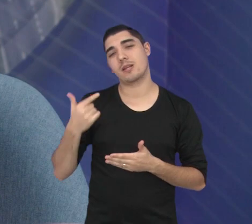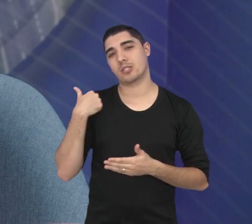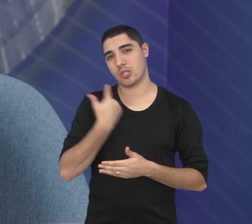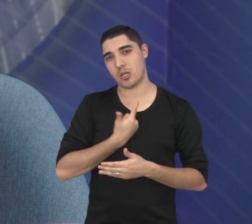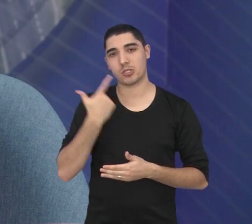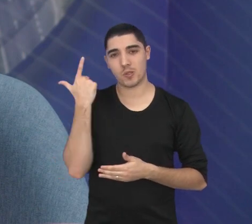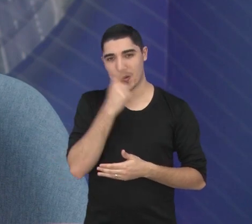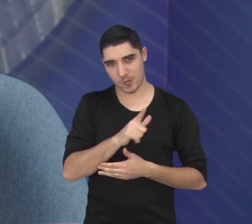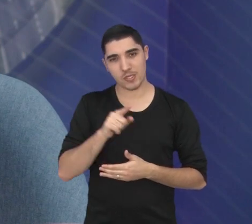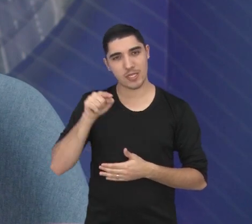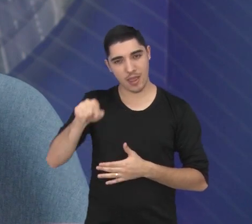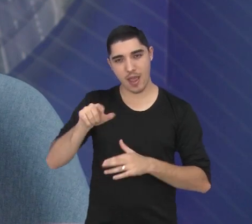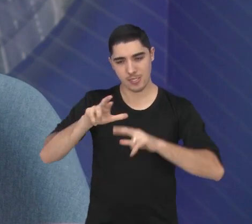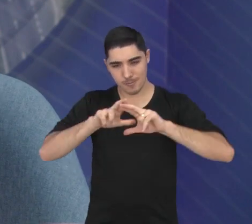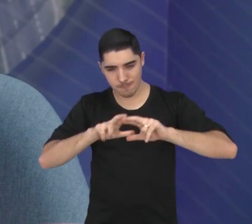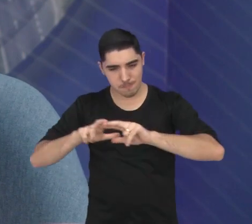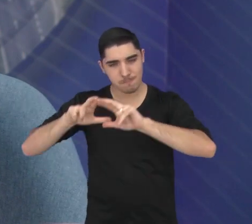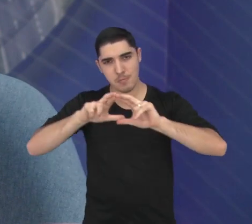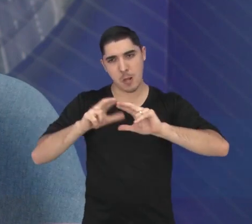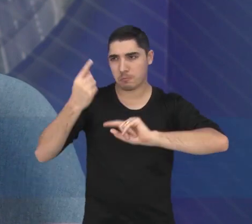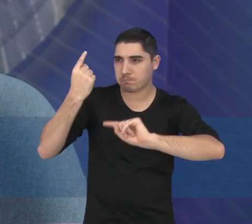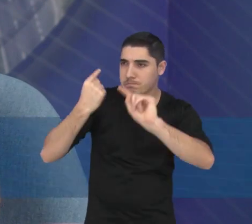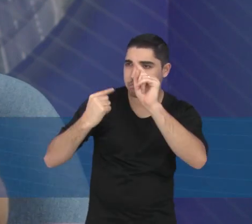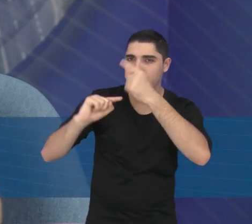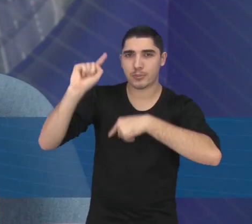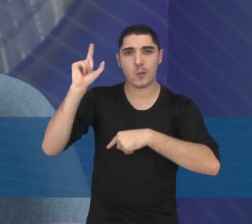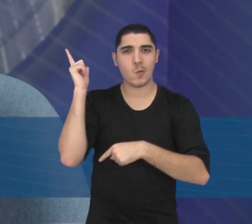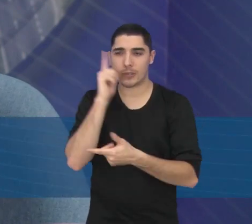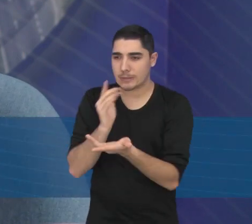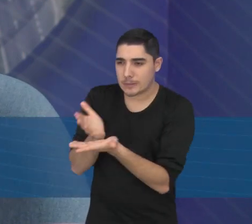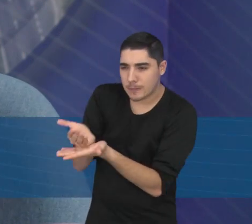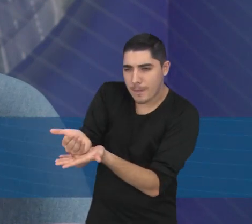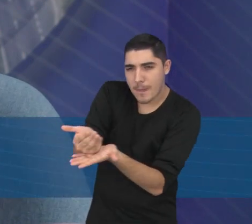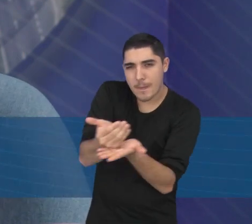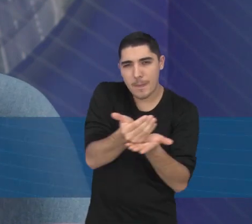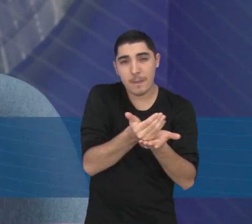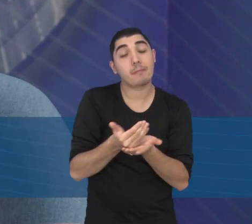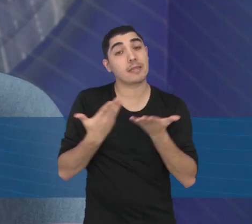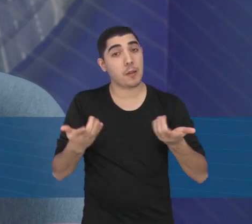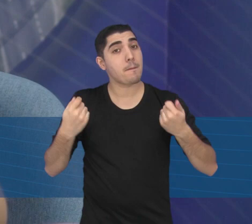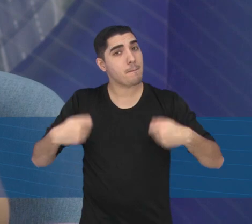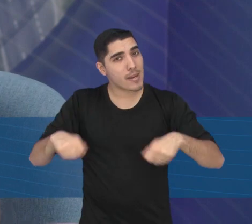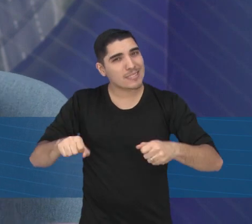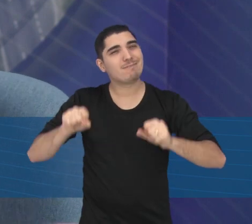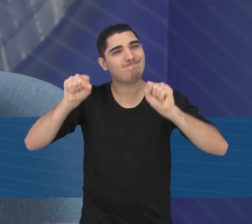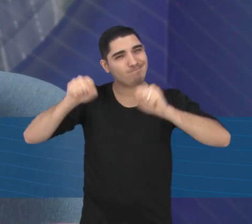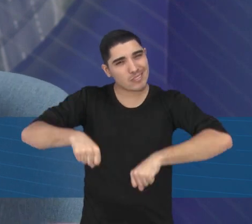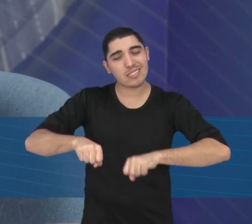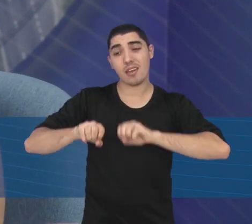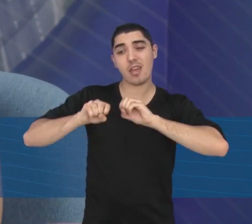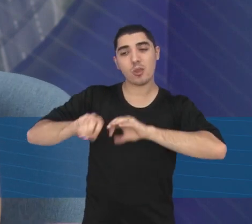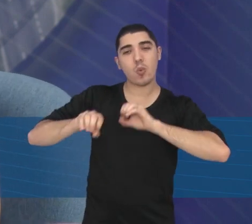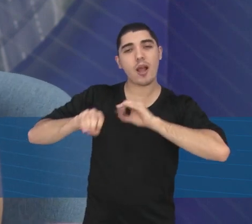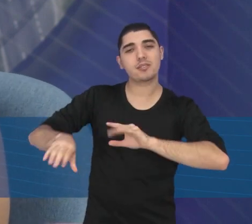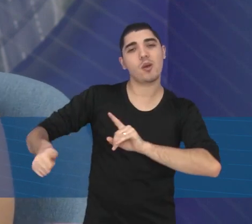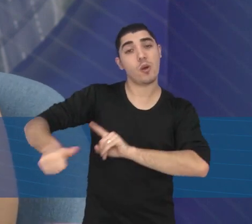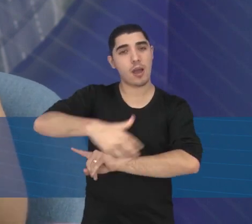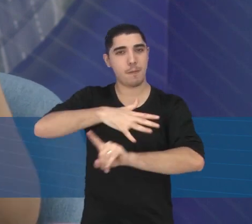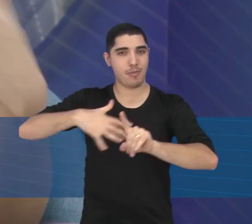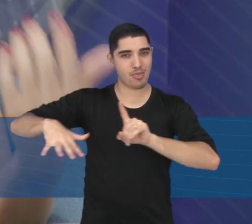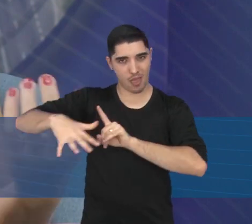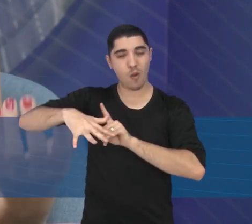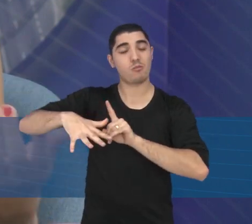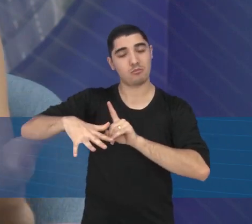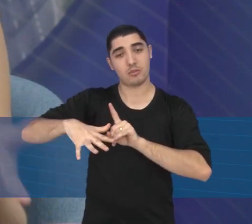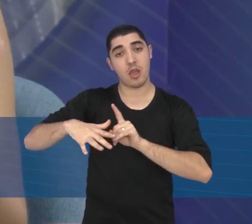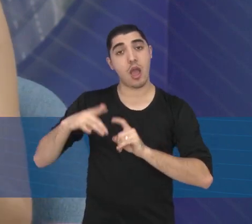sucesso nessa reciclagem dos resíduos, lixo eletrônico principalmente, a gente precisa de uma educação ambiental, que aí ela